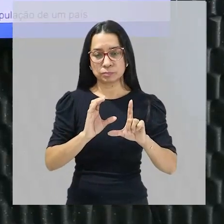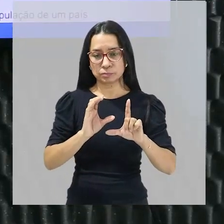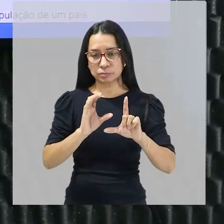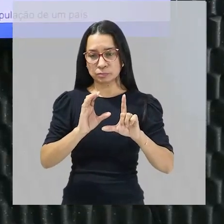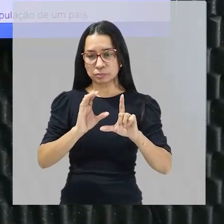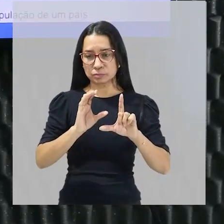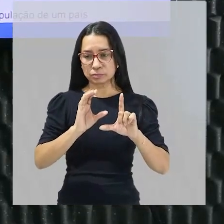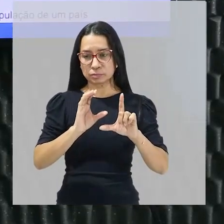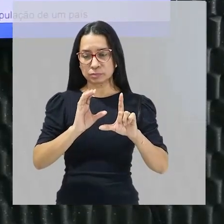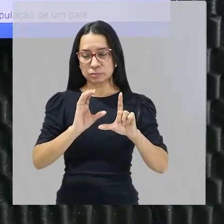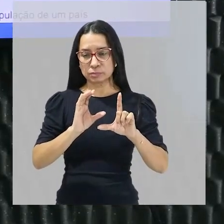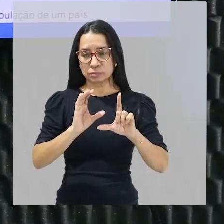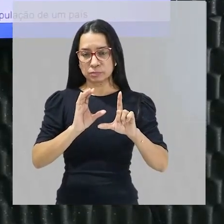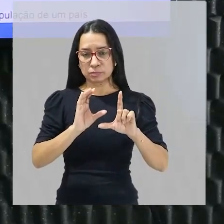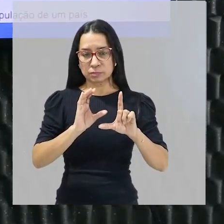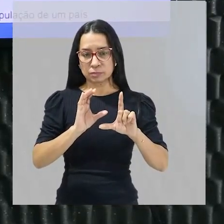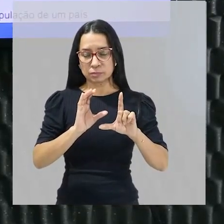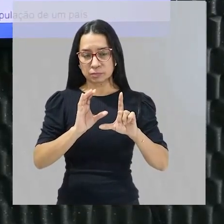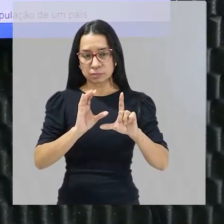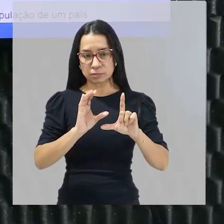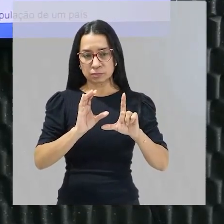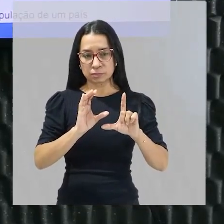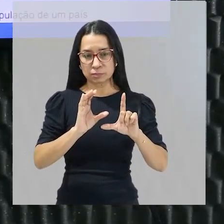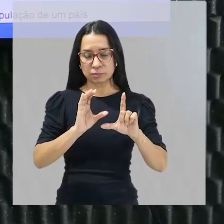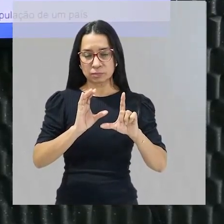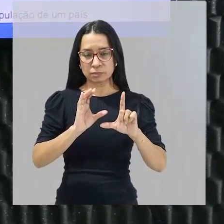culturais em mercadoria.